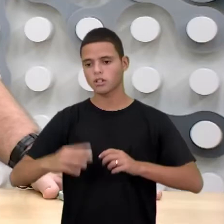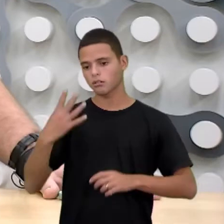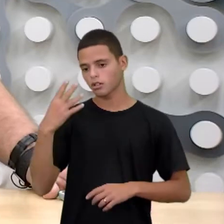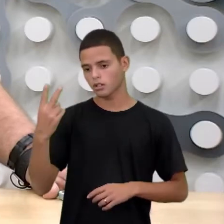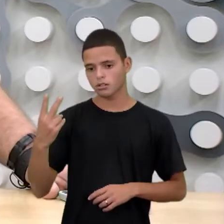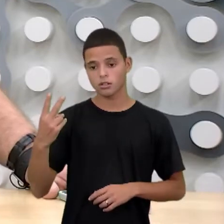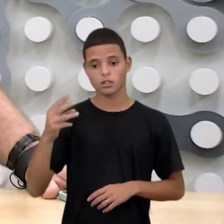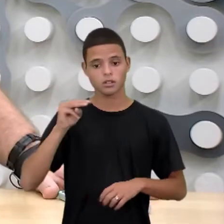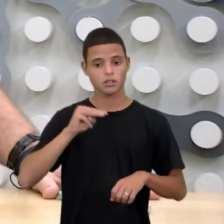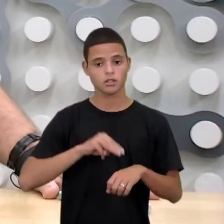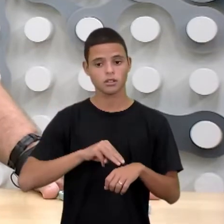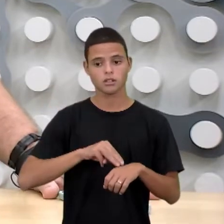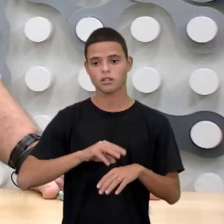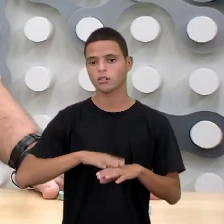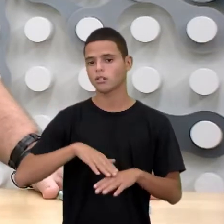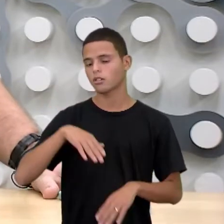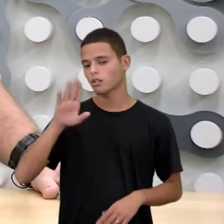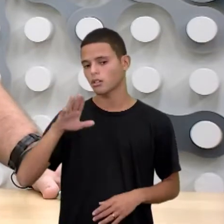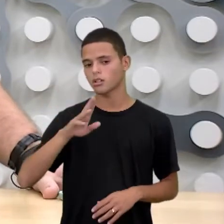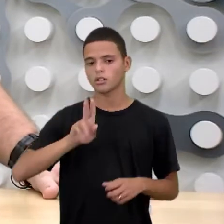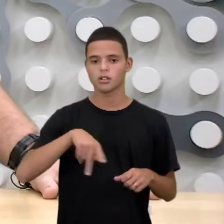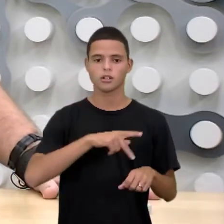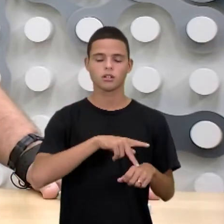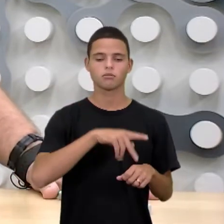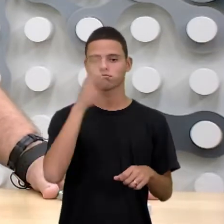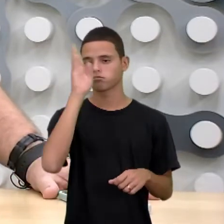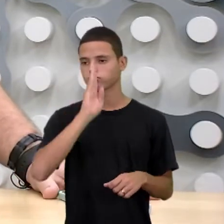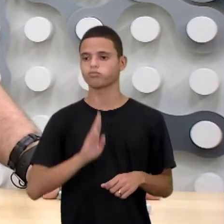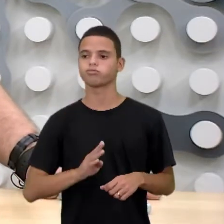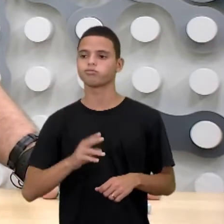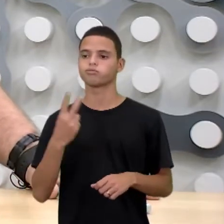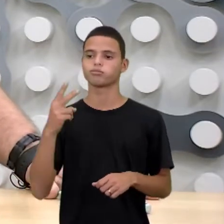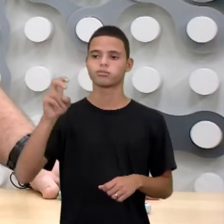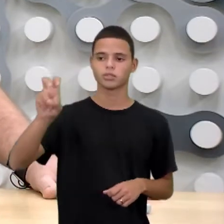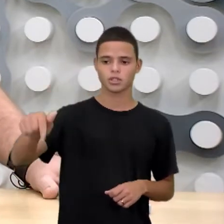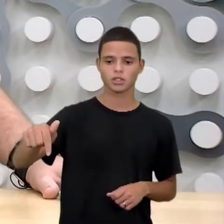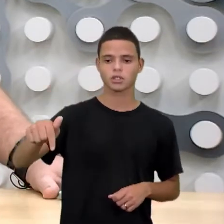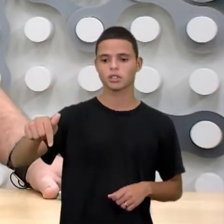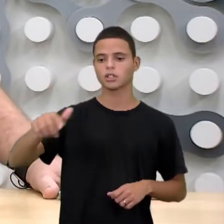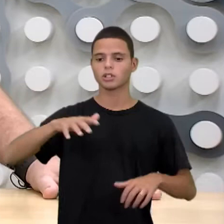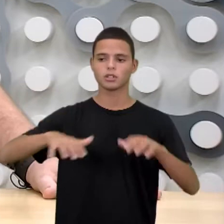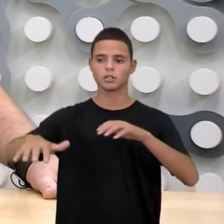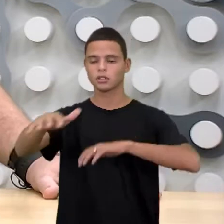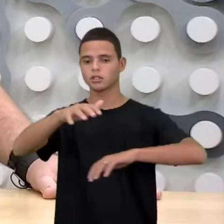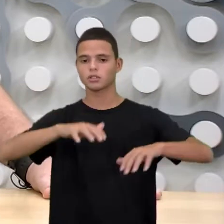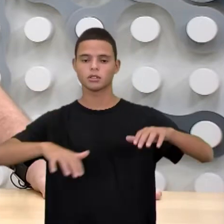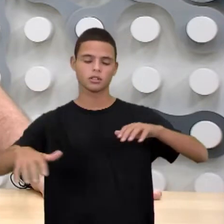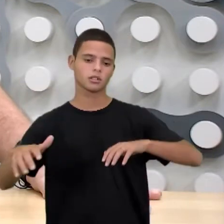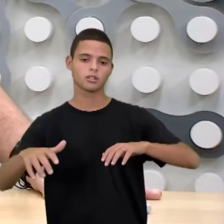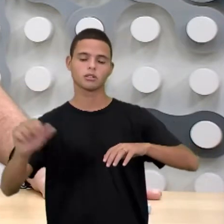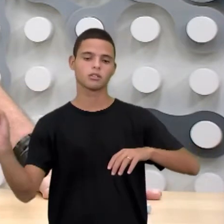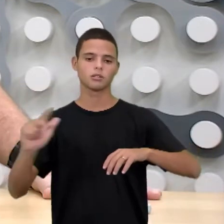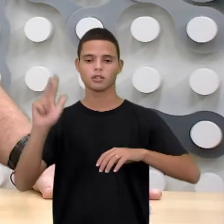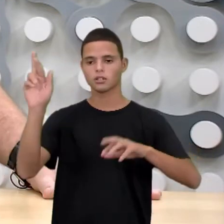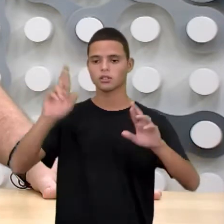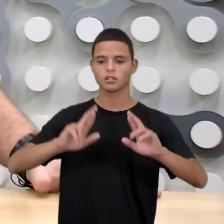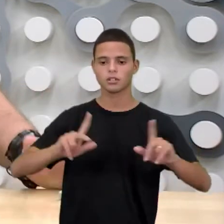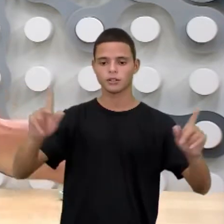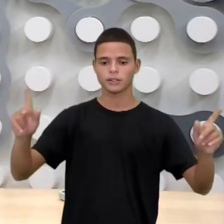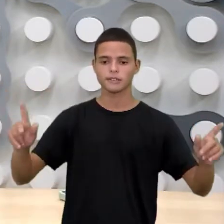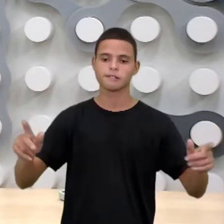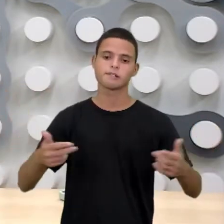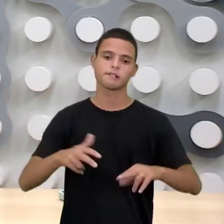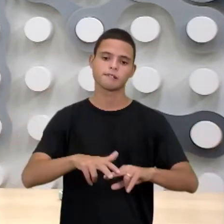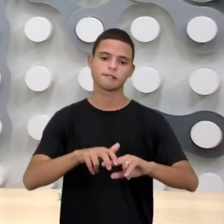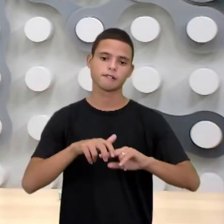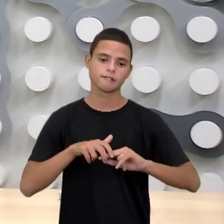minutos. Então vejam, né, que dentro do nosso Brasil, aí, nas 27 federações, os valores são diferentes, né? Então, por isso,